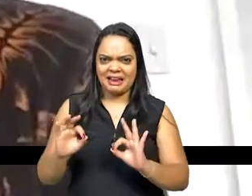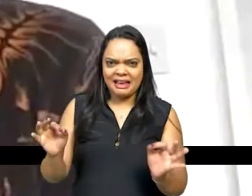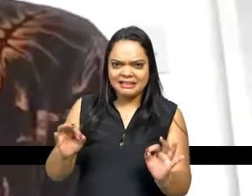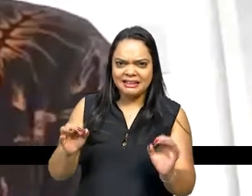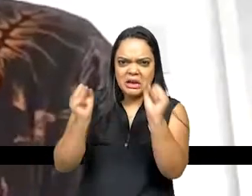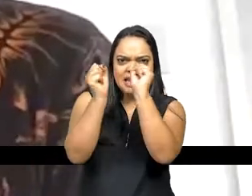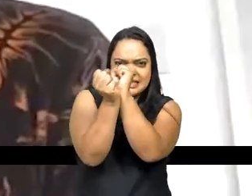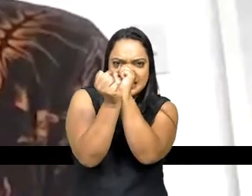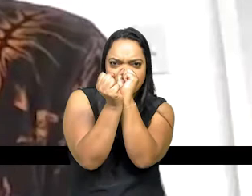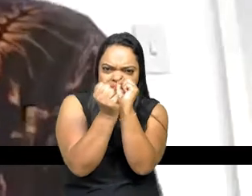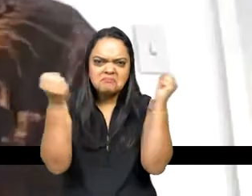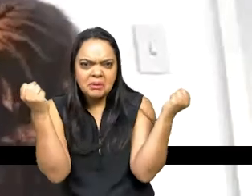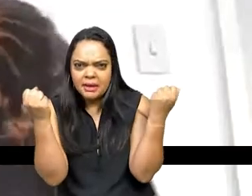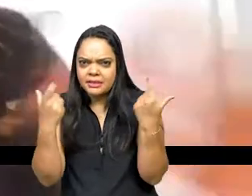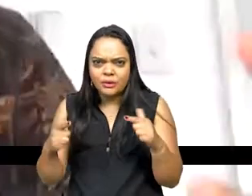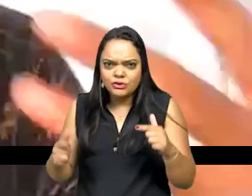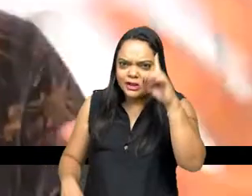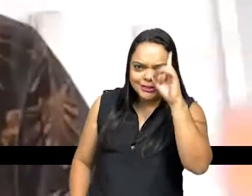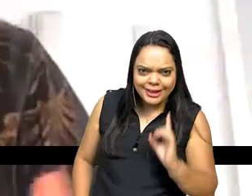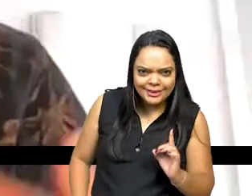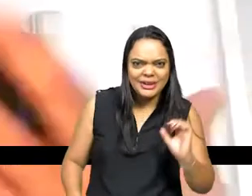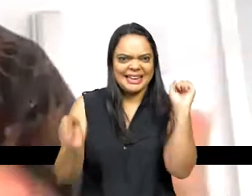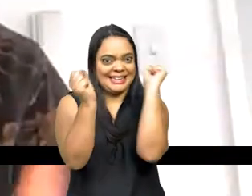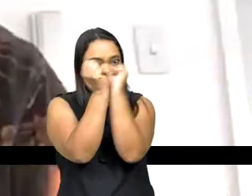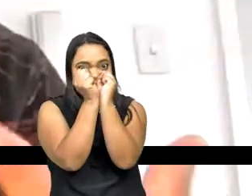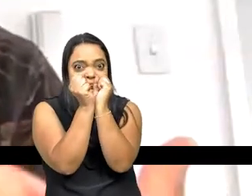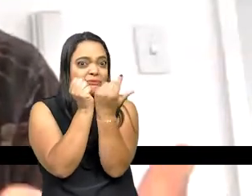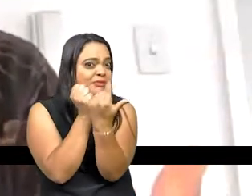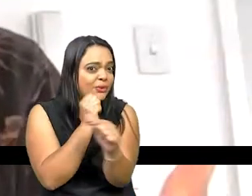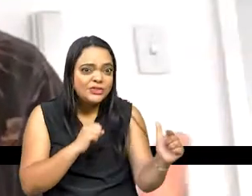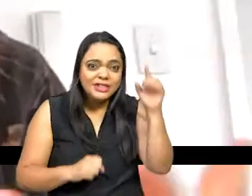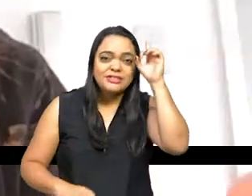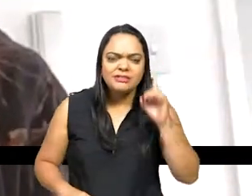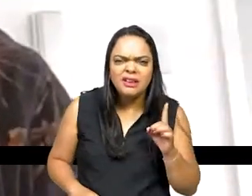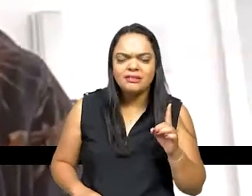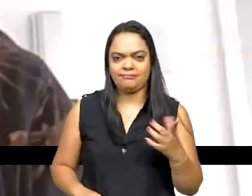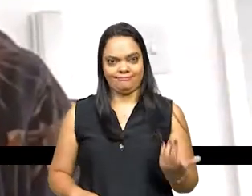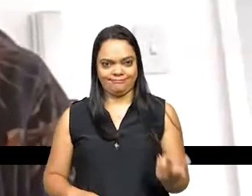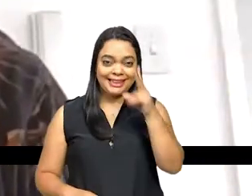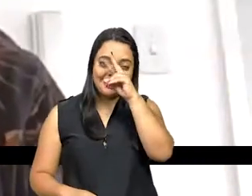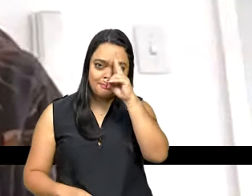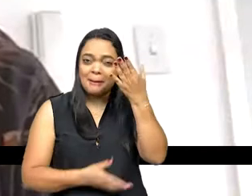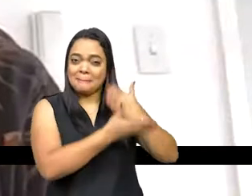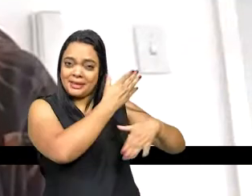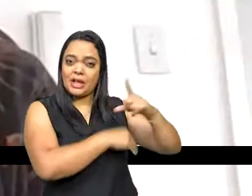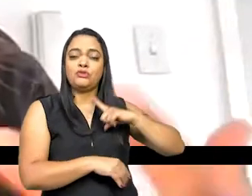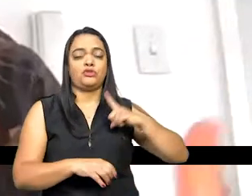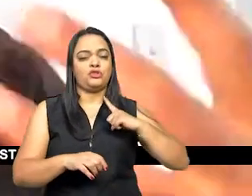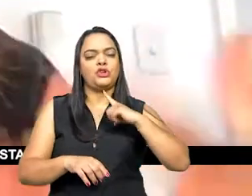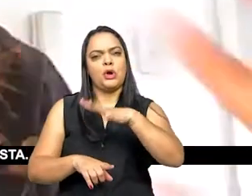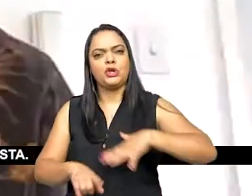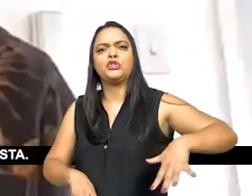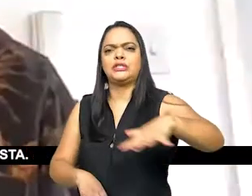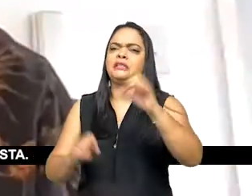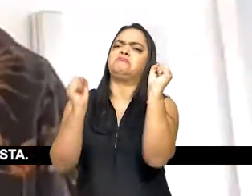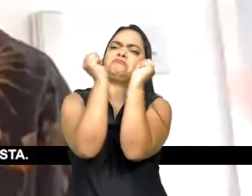muito menos para escravos, né? A gente está falando de uma sociedade escravista, né? Tem que se apontar isso, né? Lembrar o